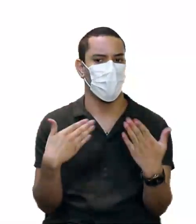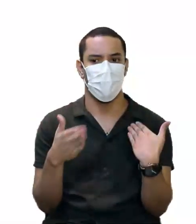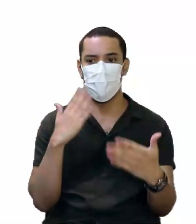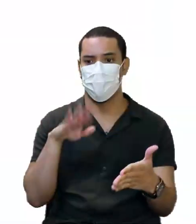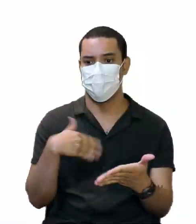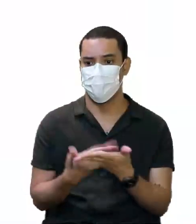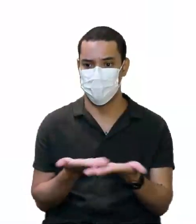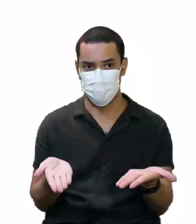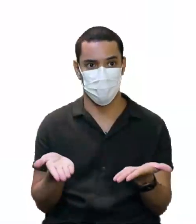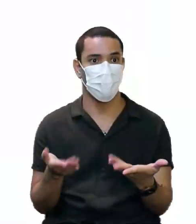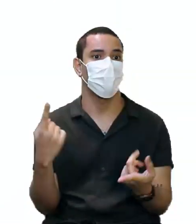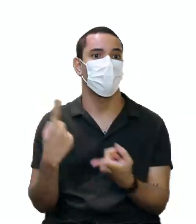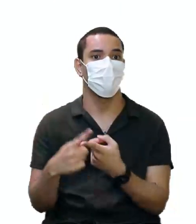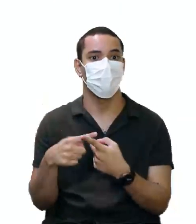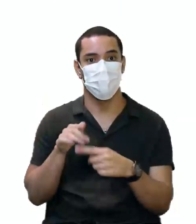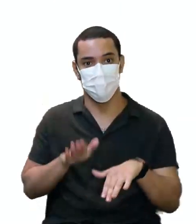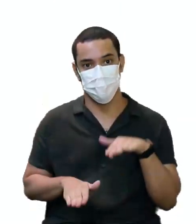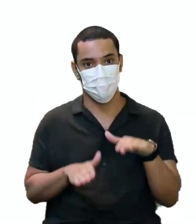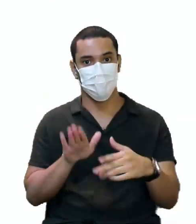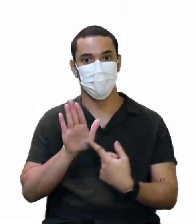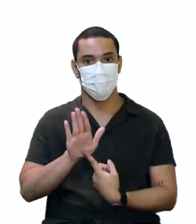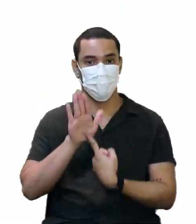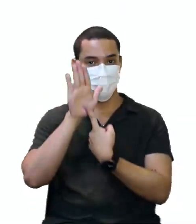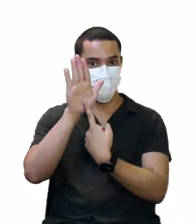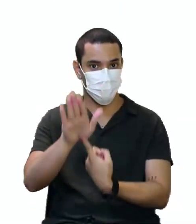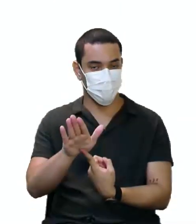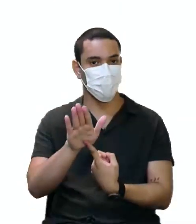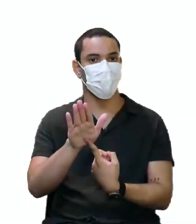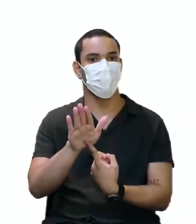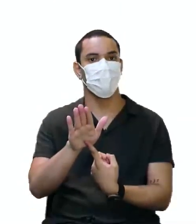então. As pegadas que